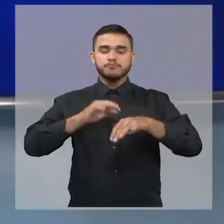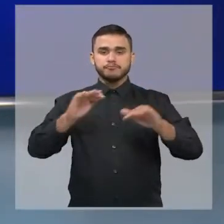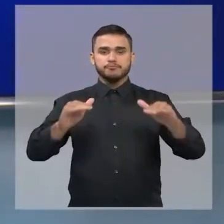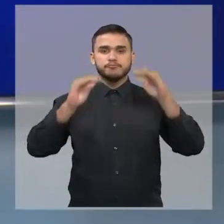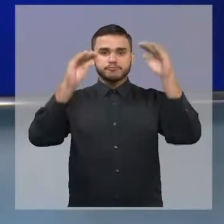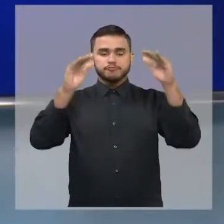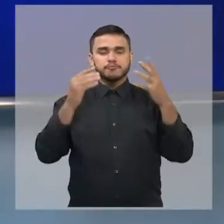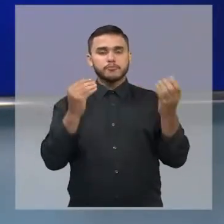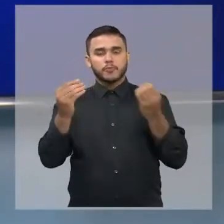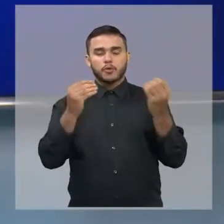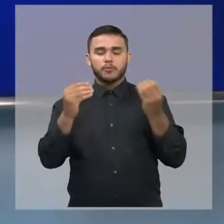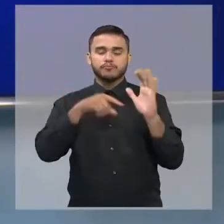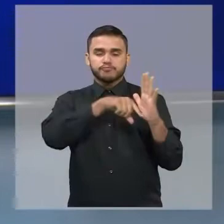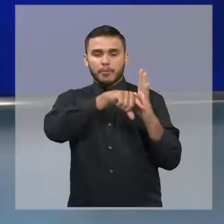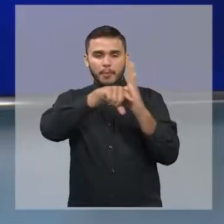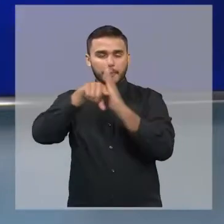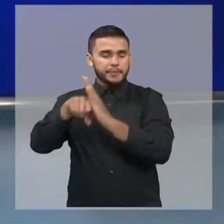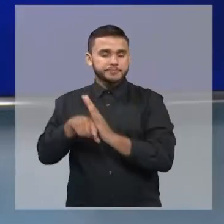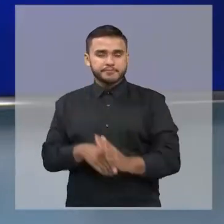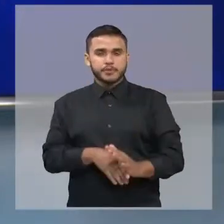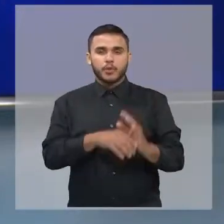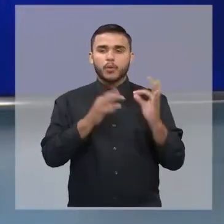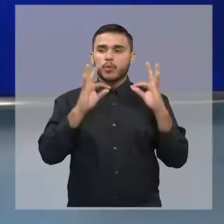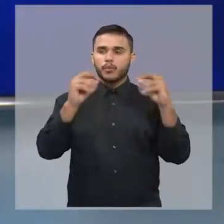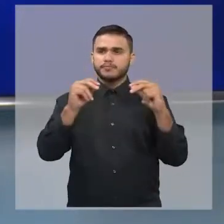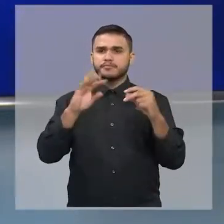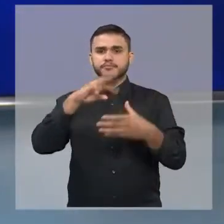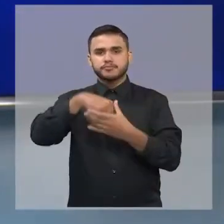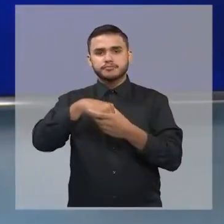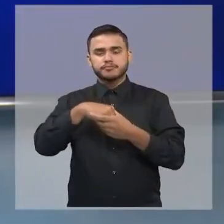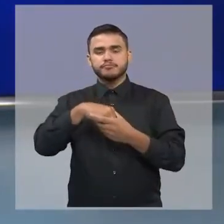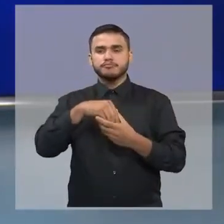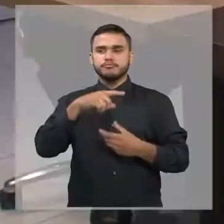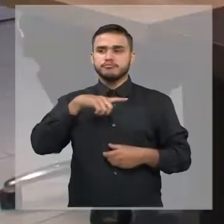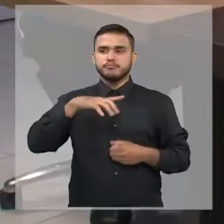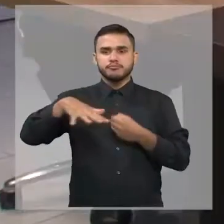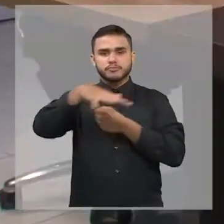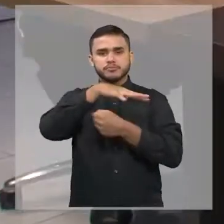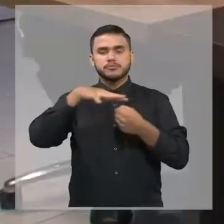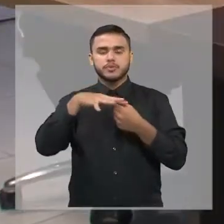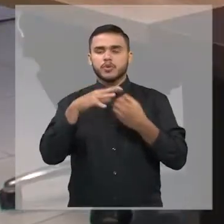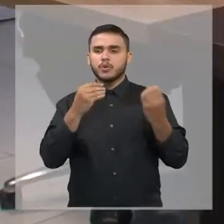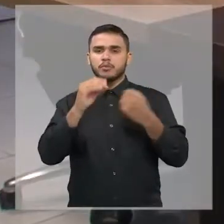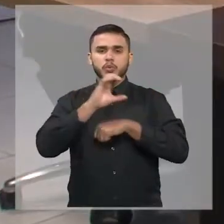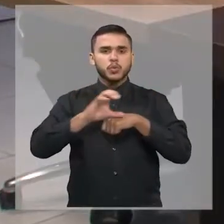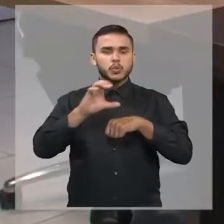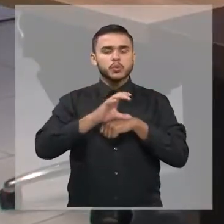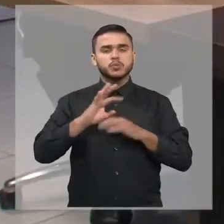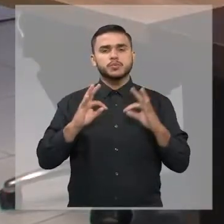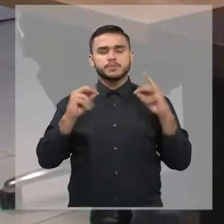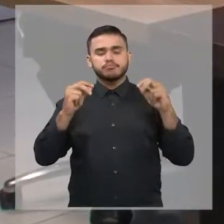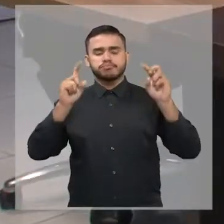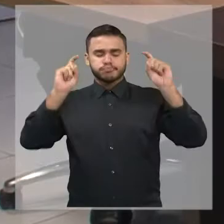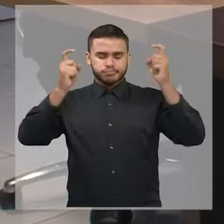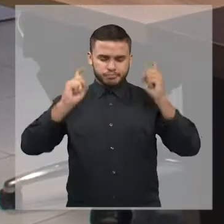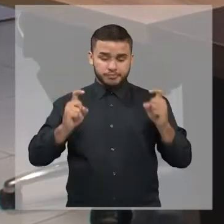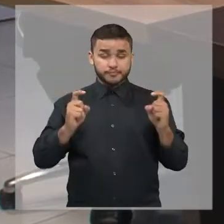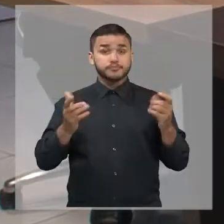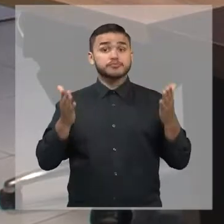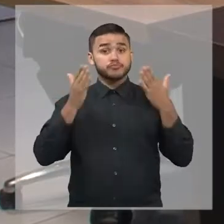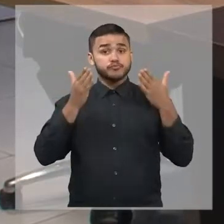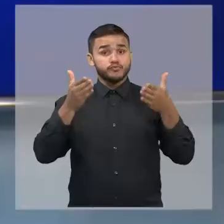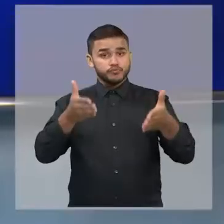e a pesquisa. E agora eu quero propor que a gente vai manter a pauta, só que na perspectiva